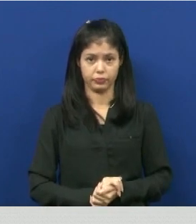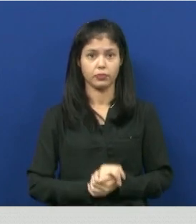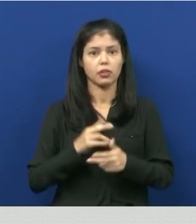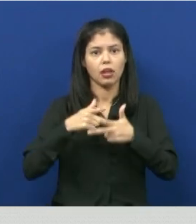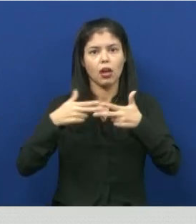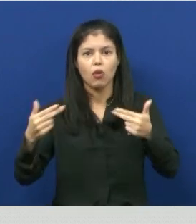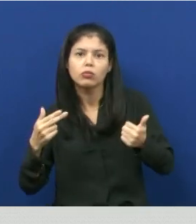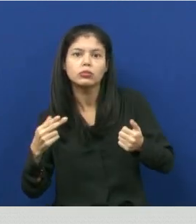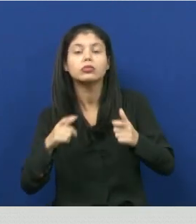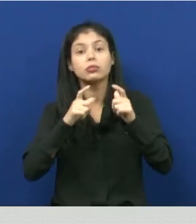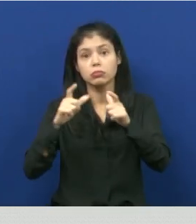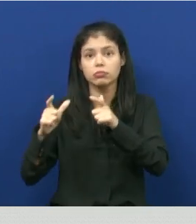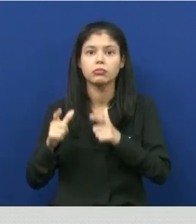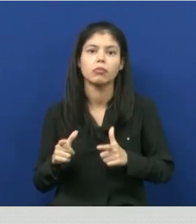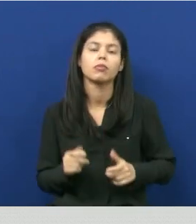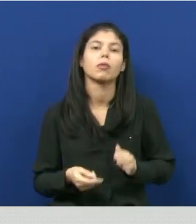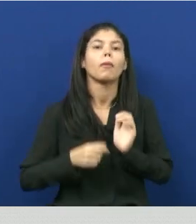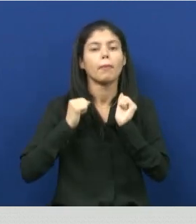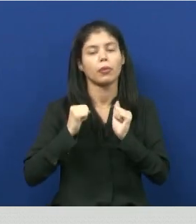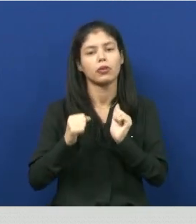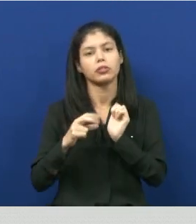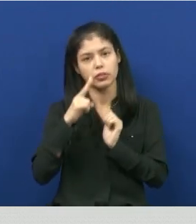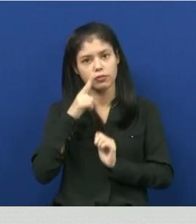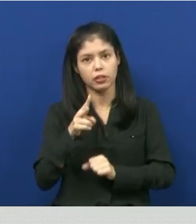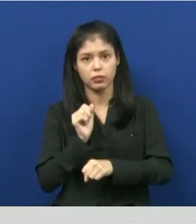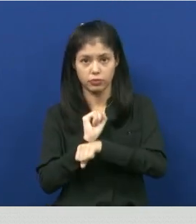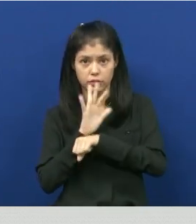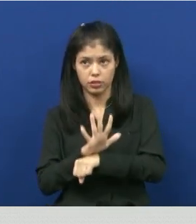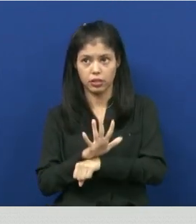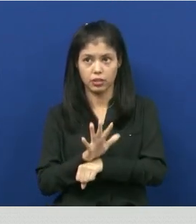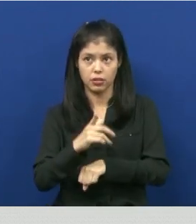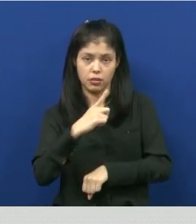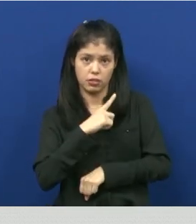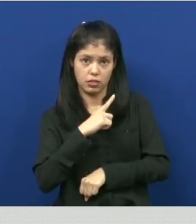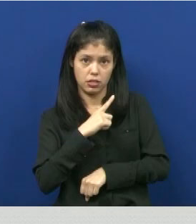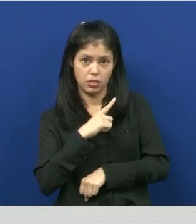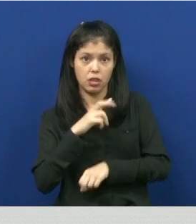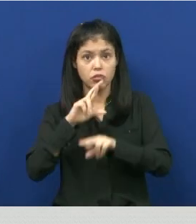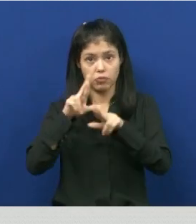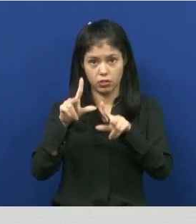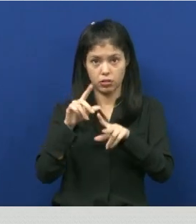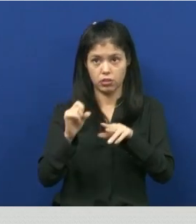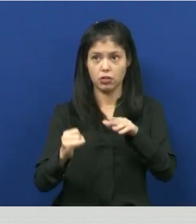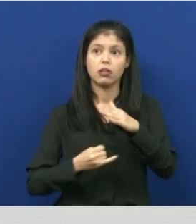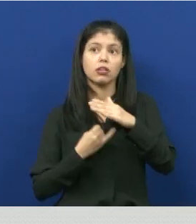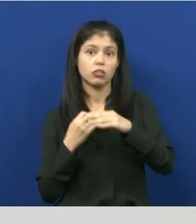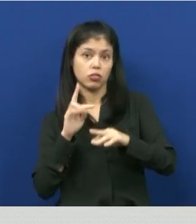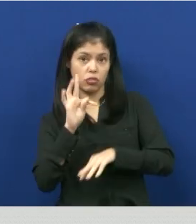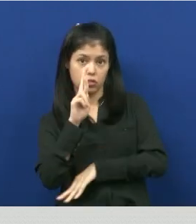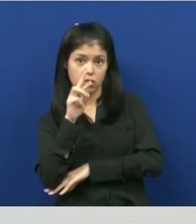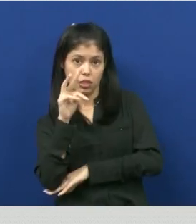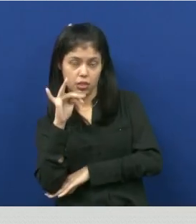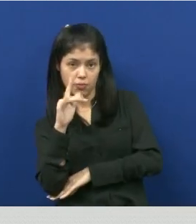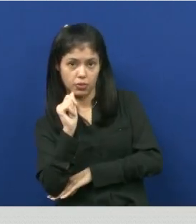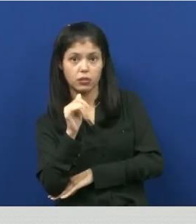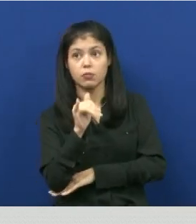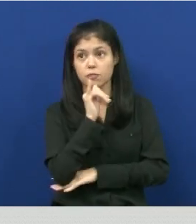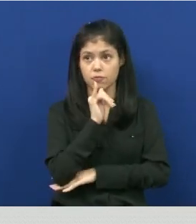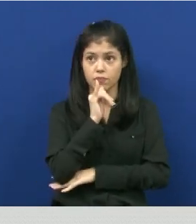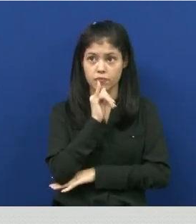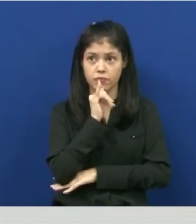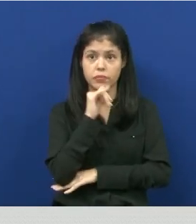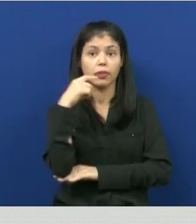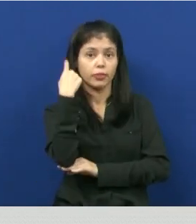Em algumas regiões, como vocês podem ver aqui no slide, nós vamos ter as diferenças de formas de tratamento. Por exemplo,